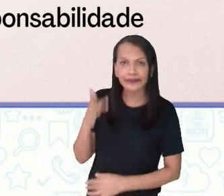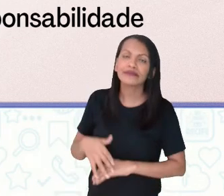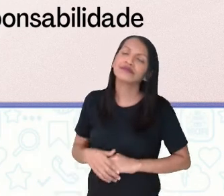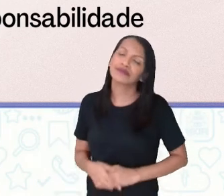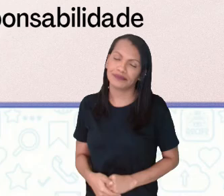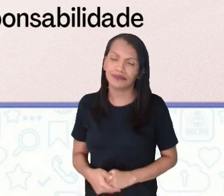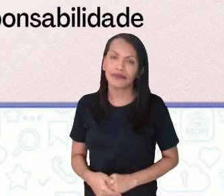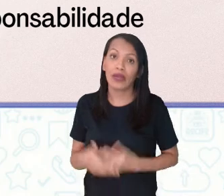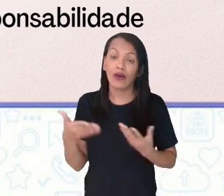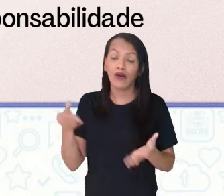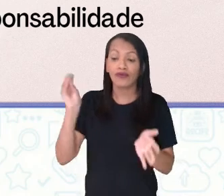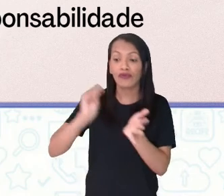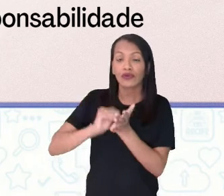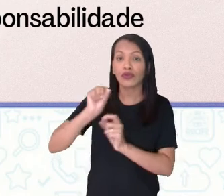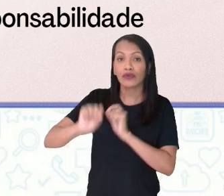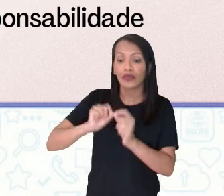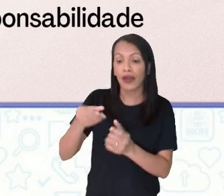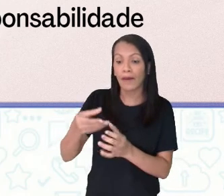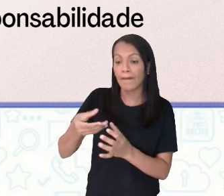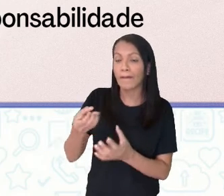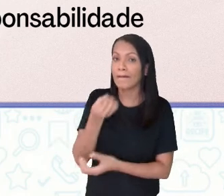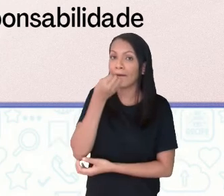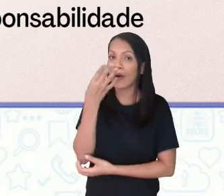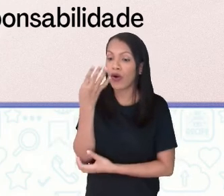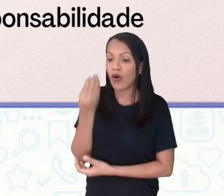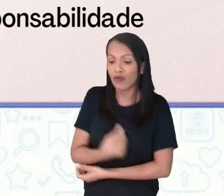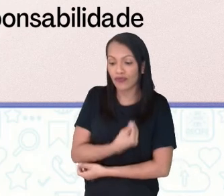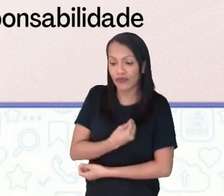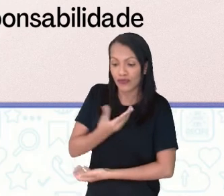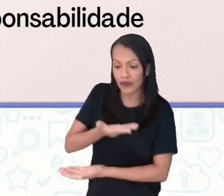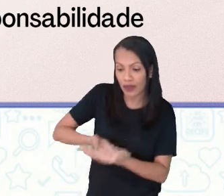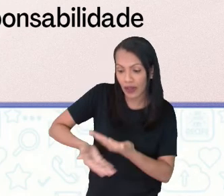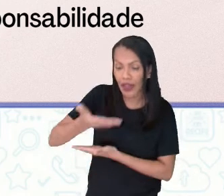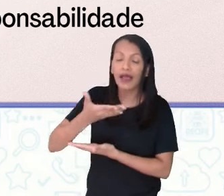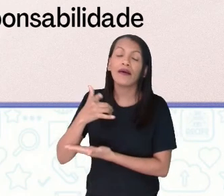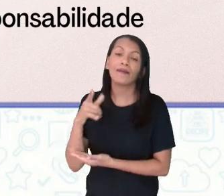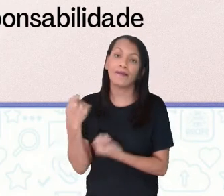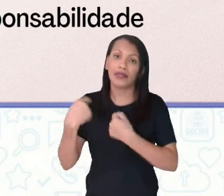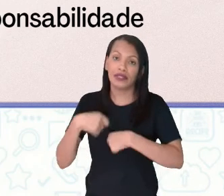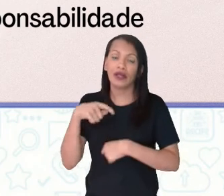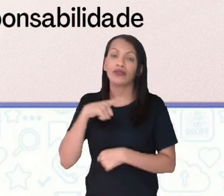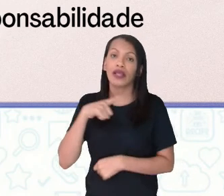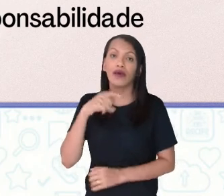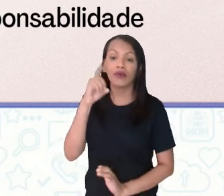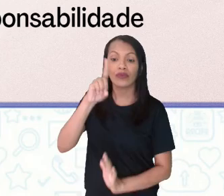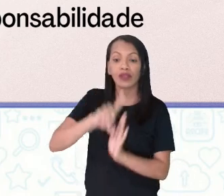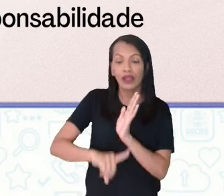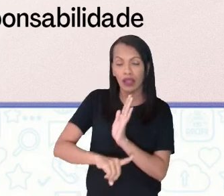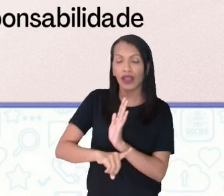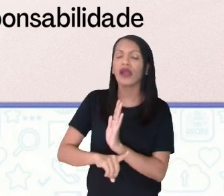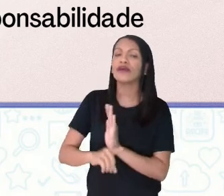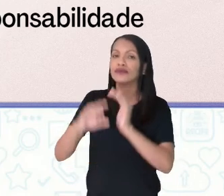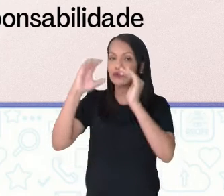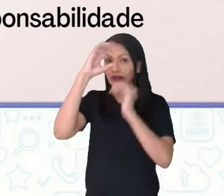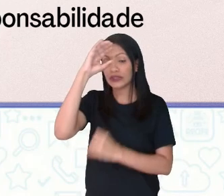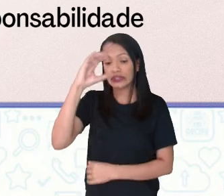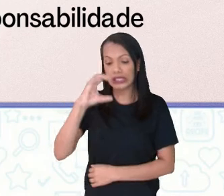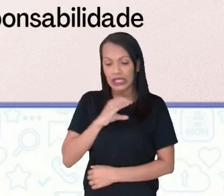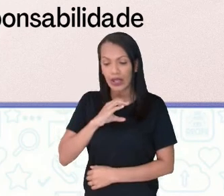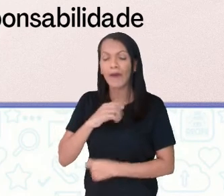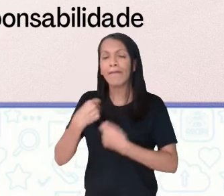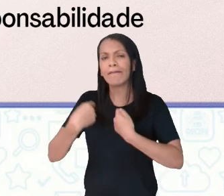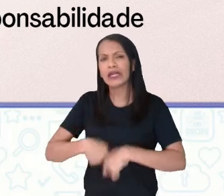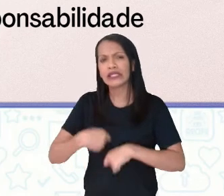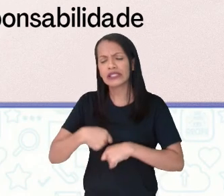da boa convivência. Ou seja, até para exercer o direito de cidadão, o de se expressar, tem-se que